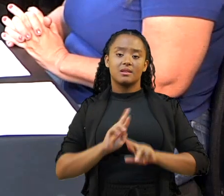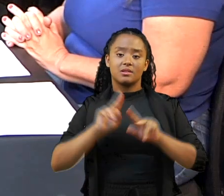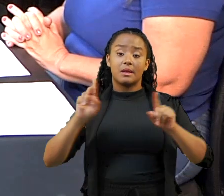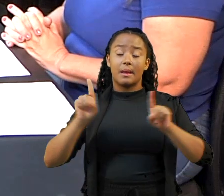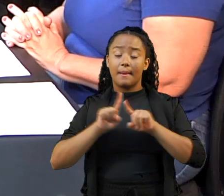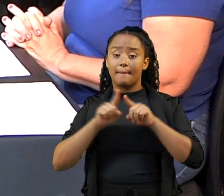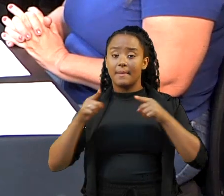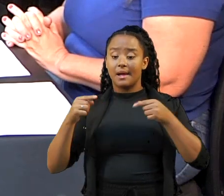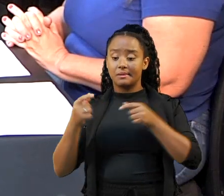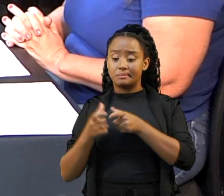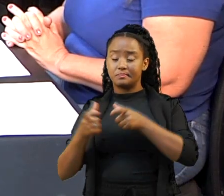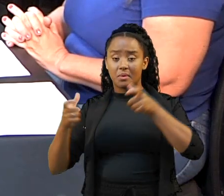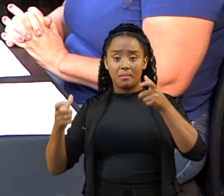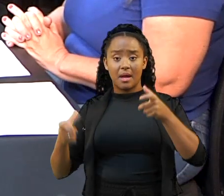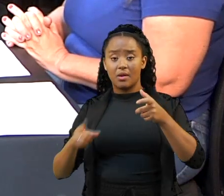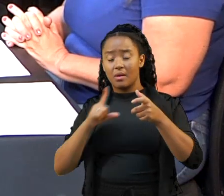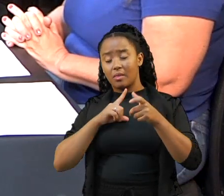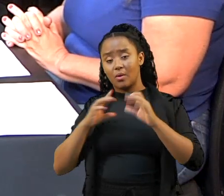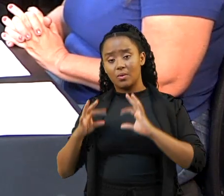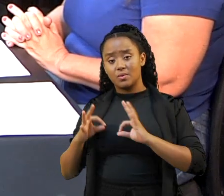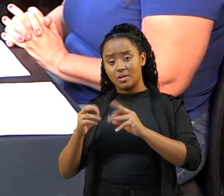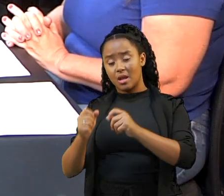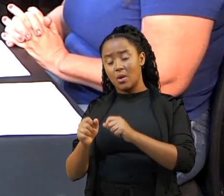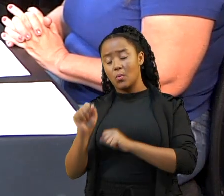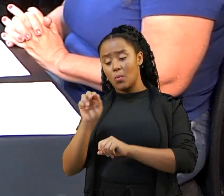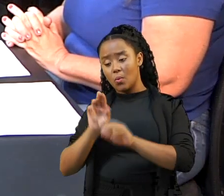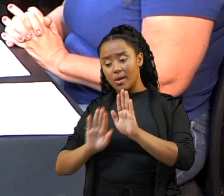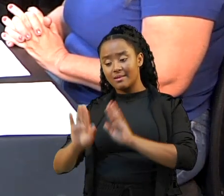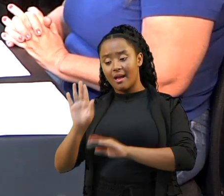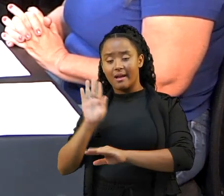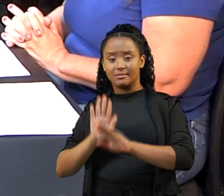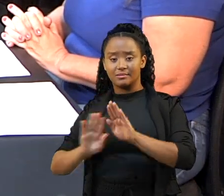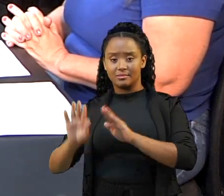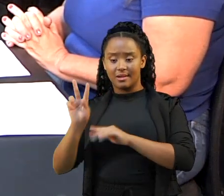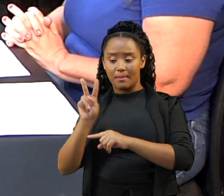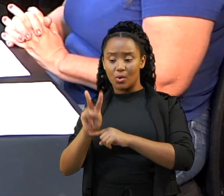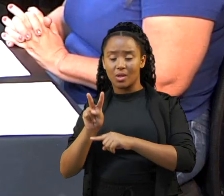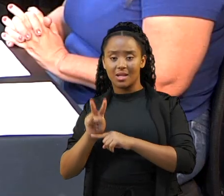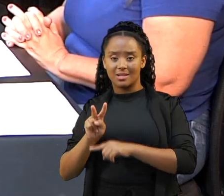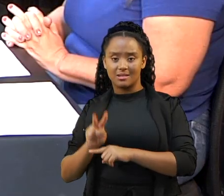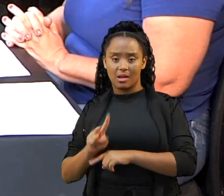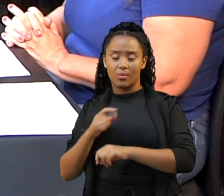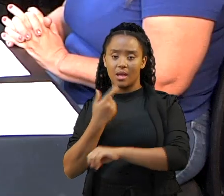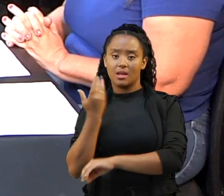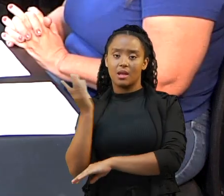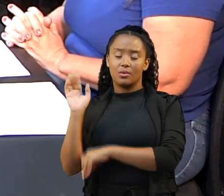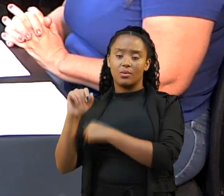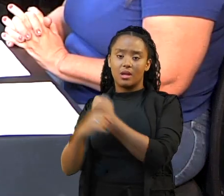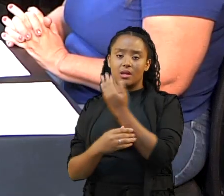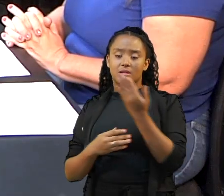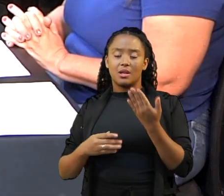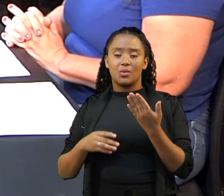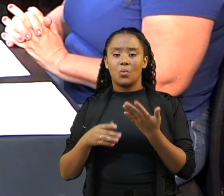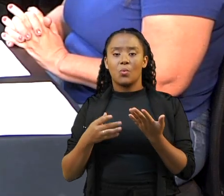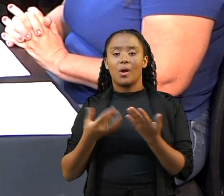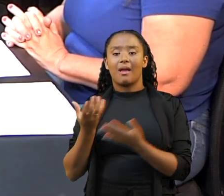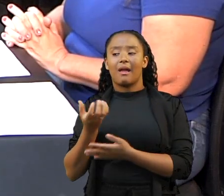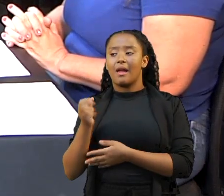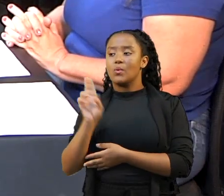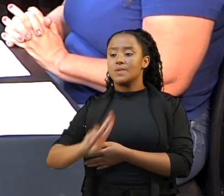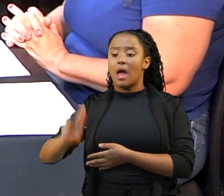Só que, majoritariamente, todos têm aquele cuidado com a natureza e não tem essa visão exploratória da